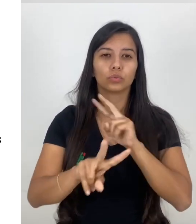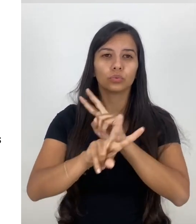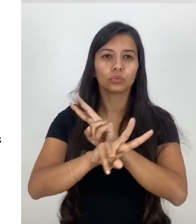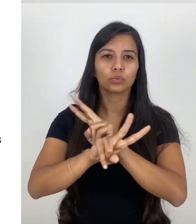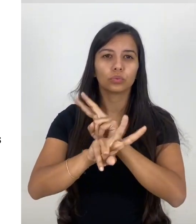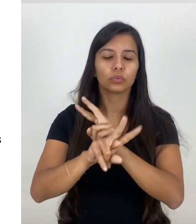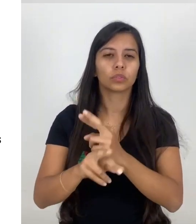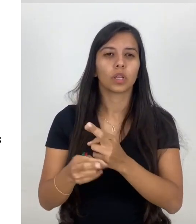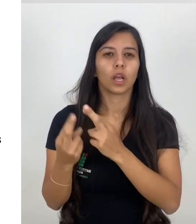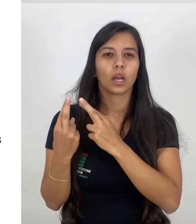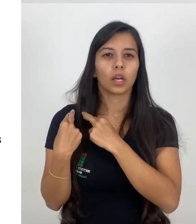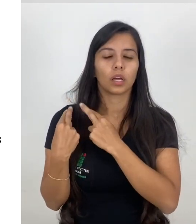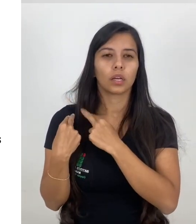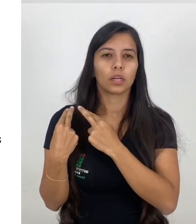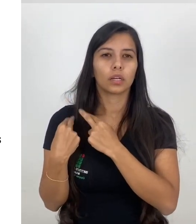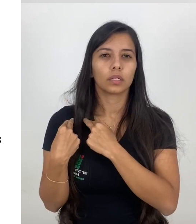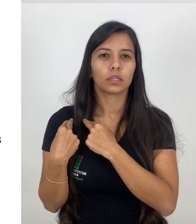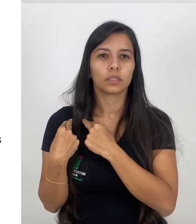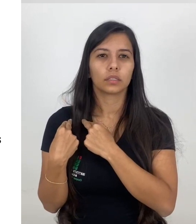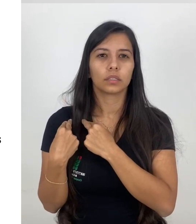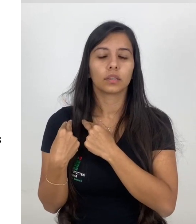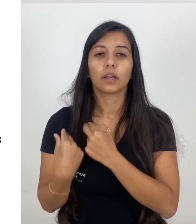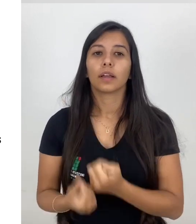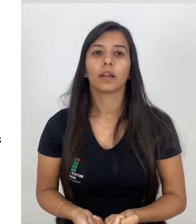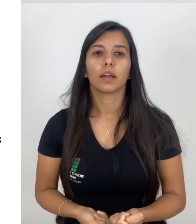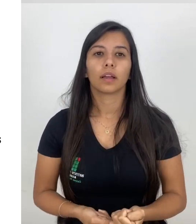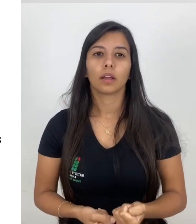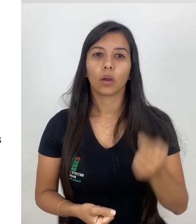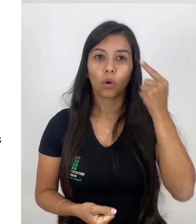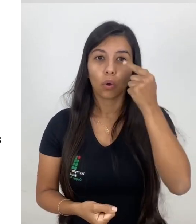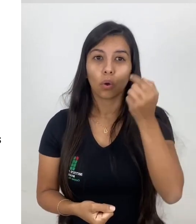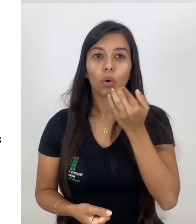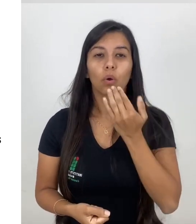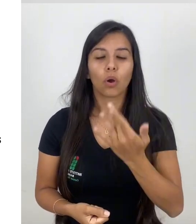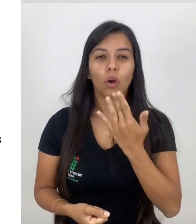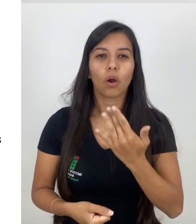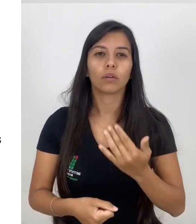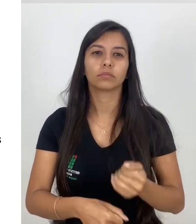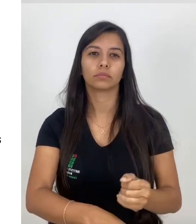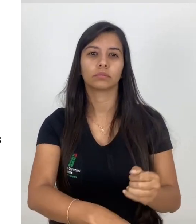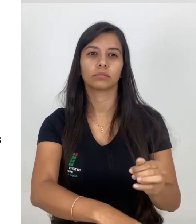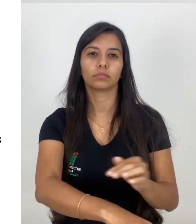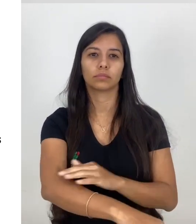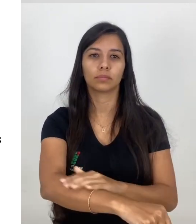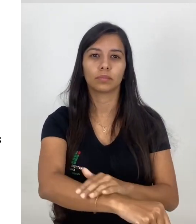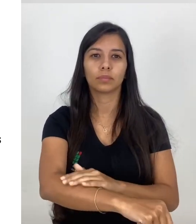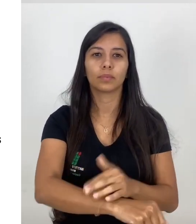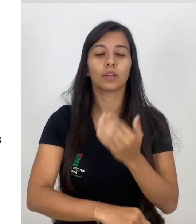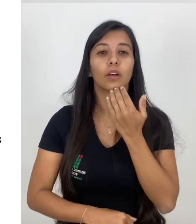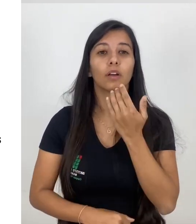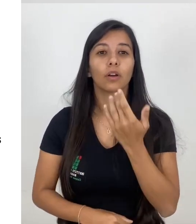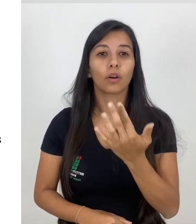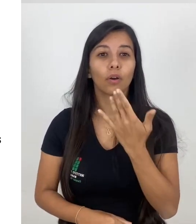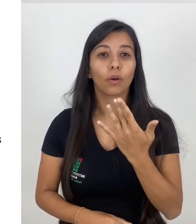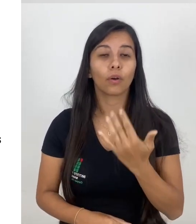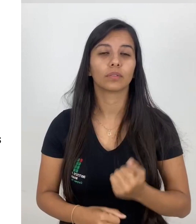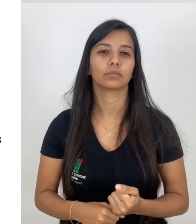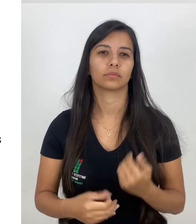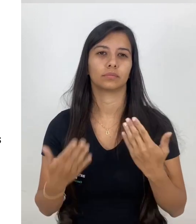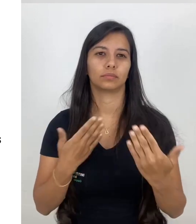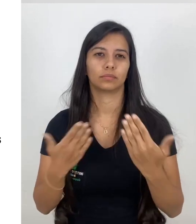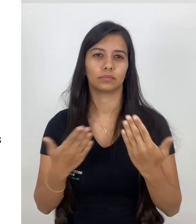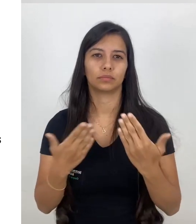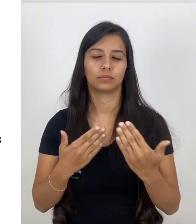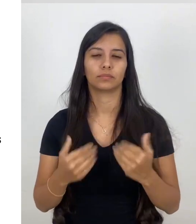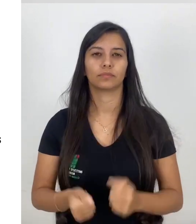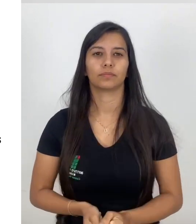que ambos vão ser responsáveis por trabalhar sobre a cor dos olhos, a cor da pele, tá? Mas eles ficam frente a frente, um